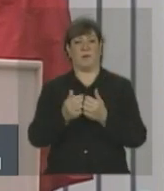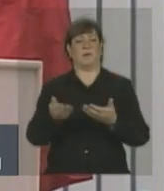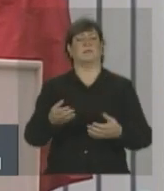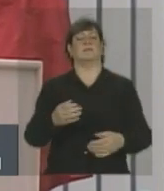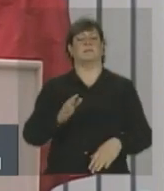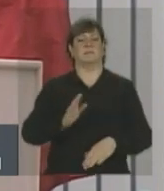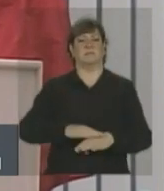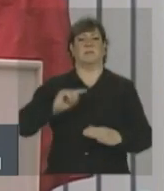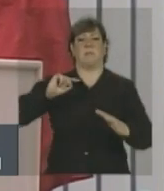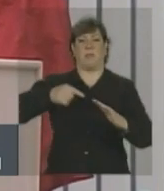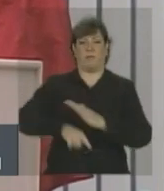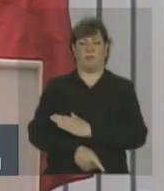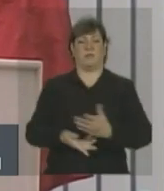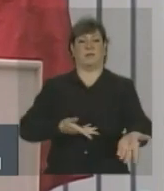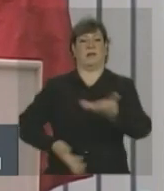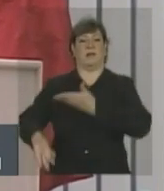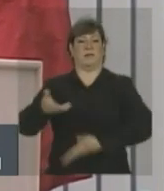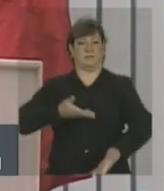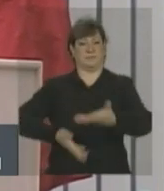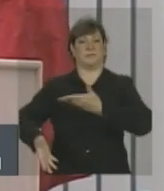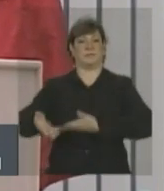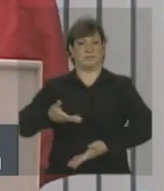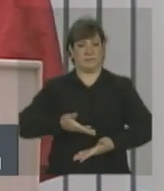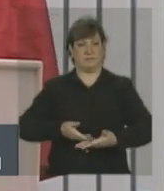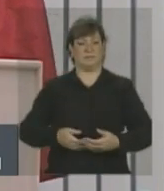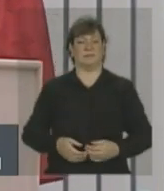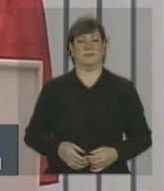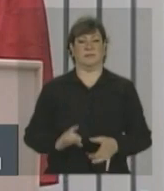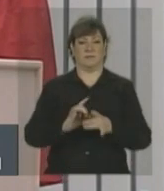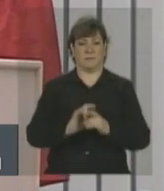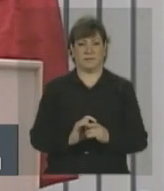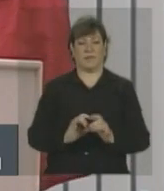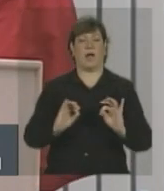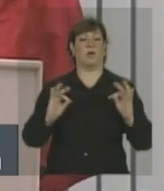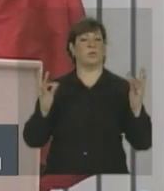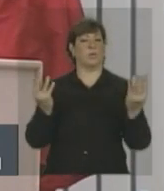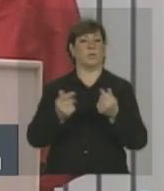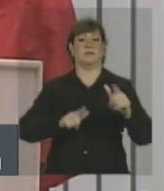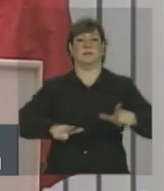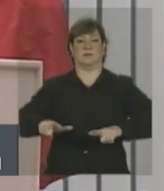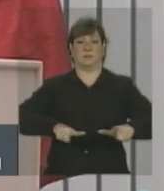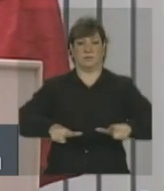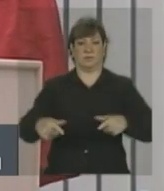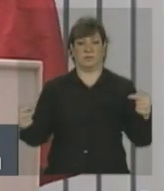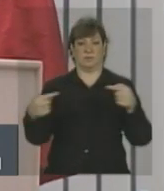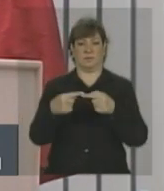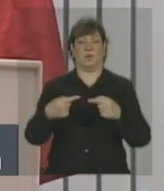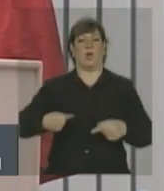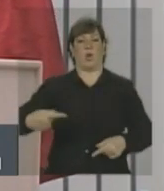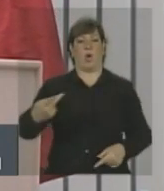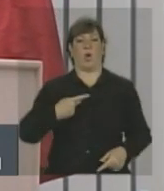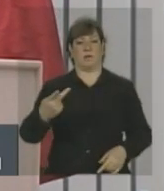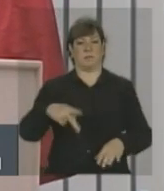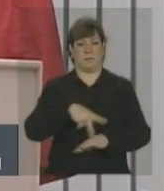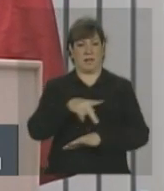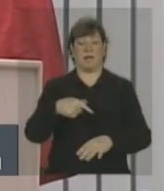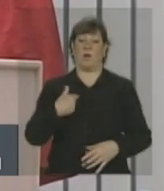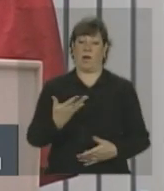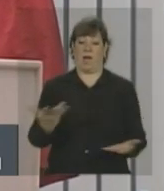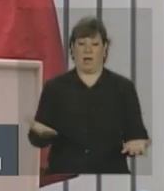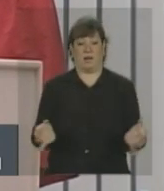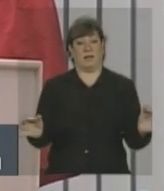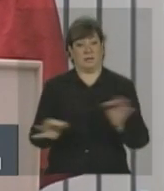densidade à relação e a todas as ações que ligam nossos países. Quero